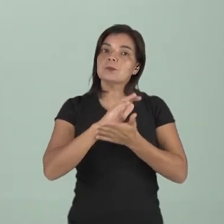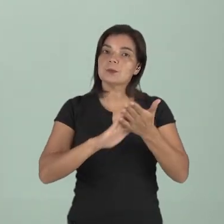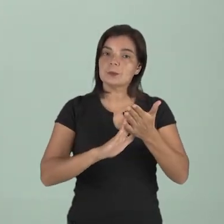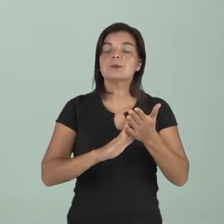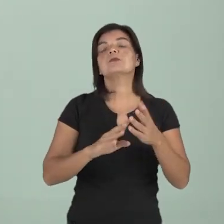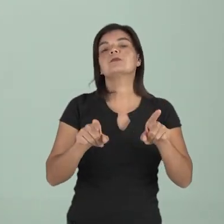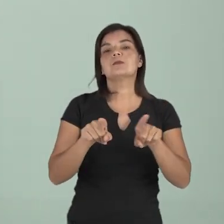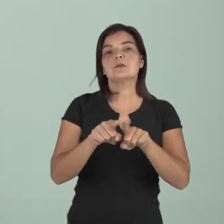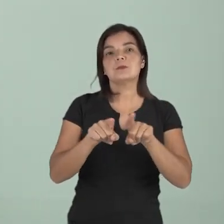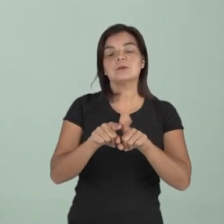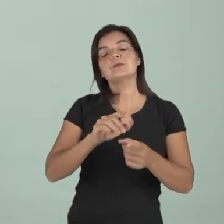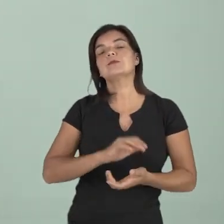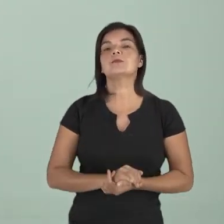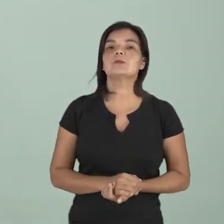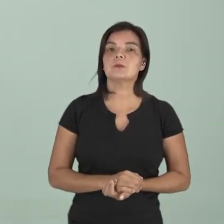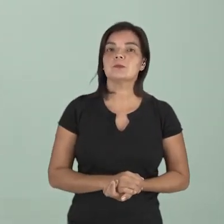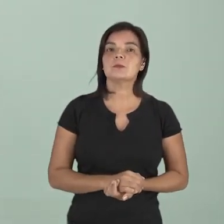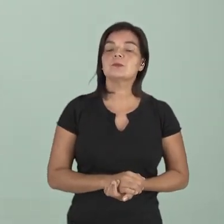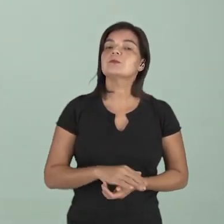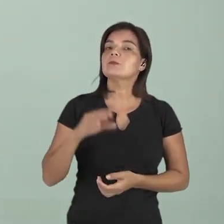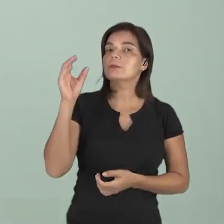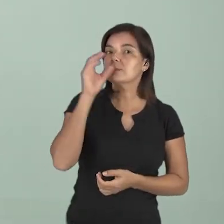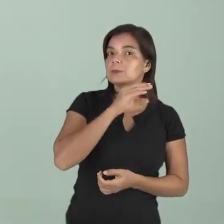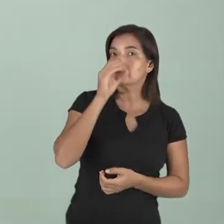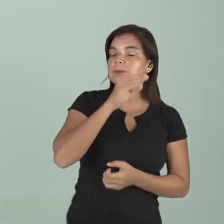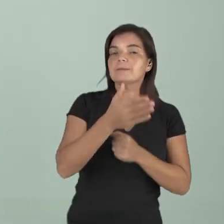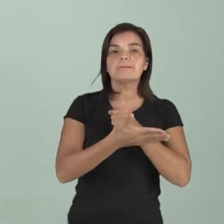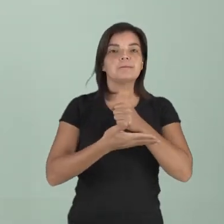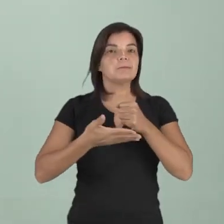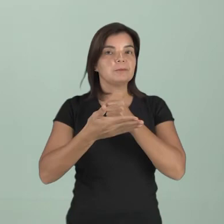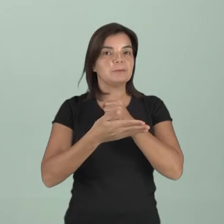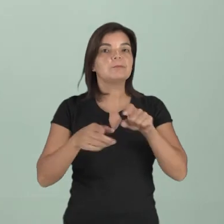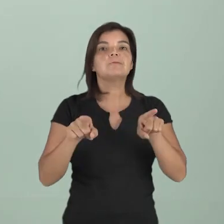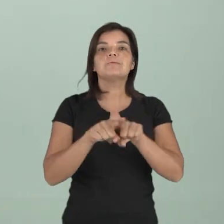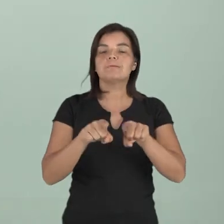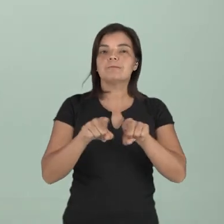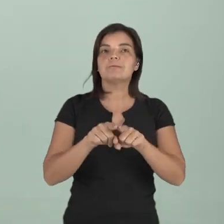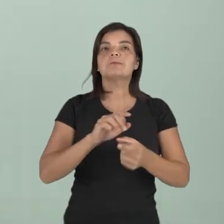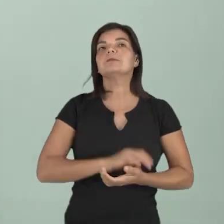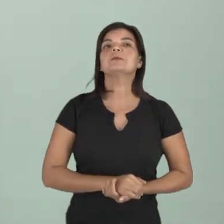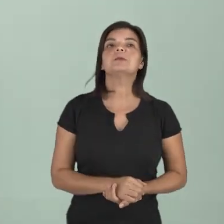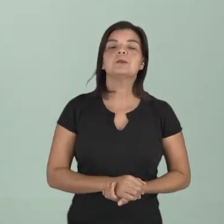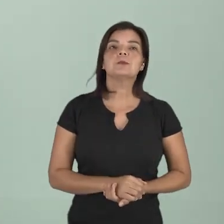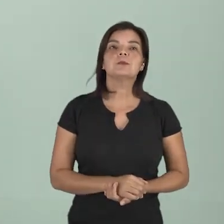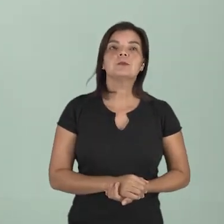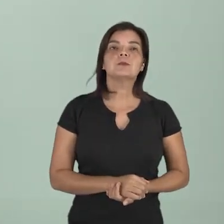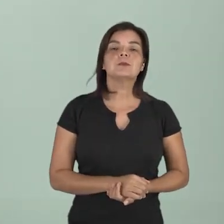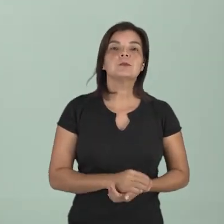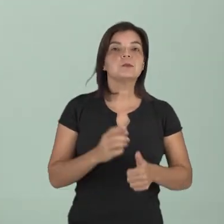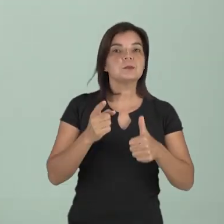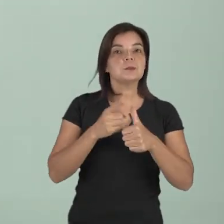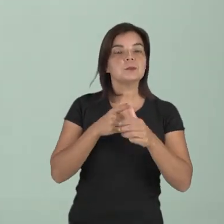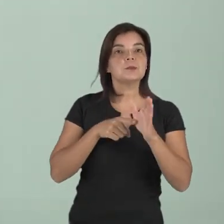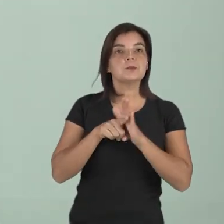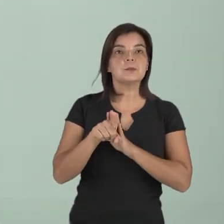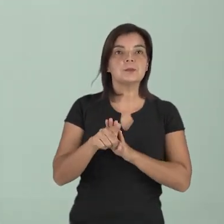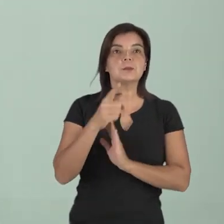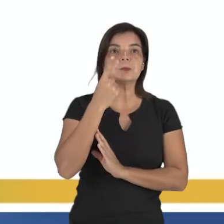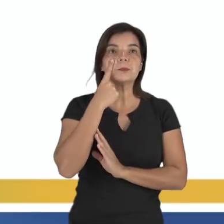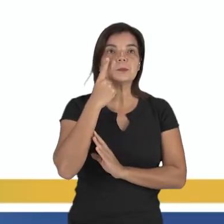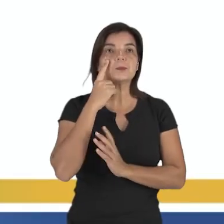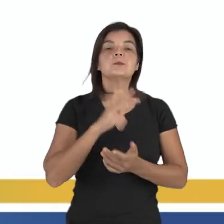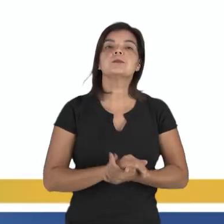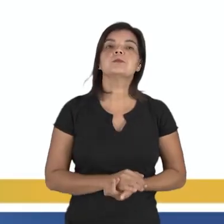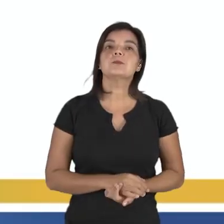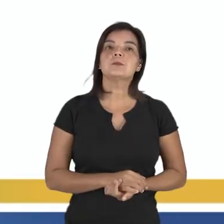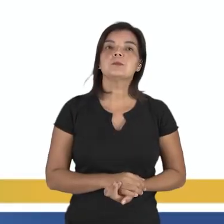duas questões dentro dessa atividade que é super rápido, básico e conceitual, certo? Vamos lá para a primeira questão, observem aí.